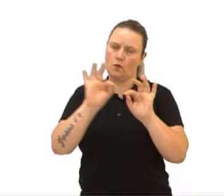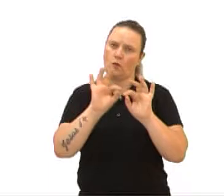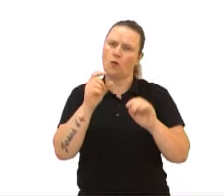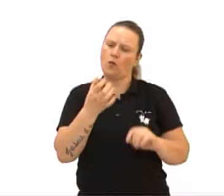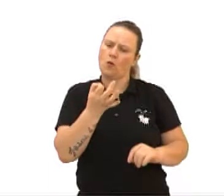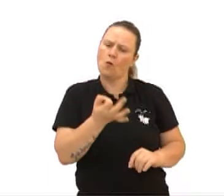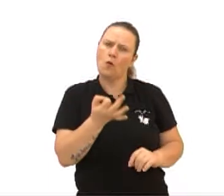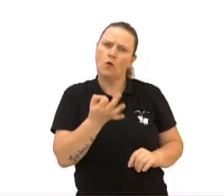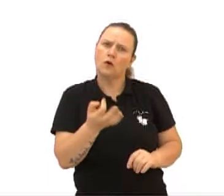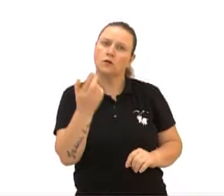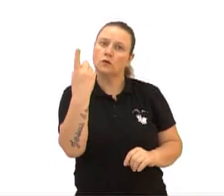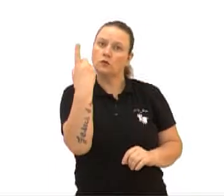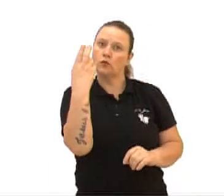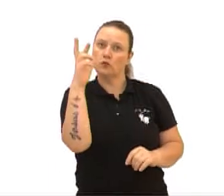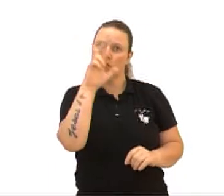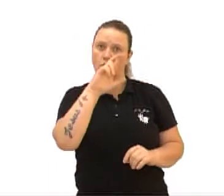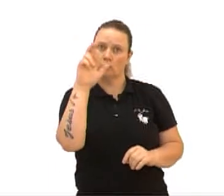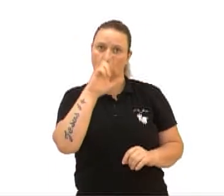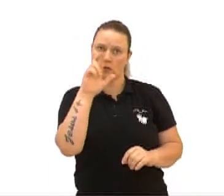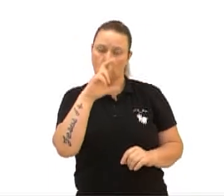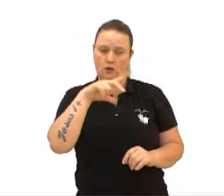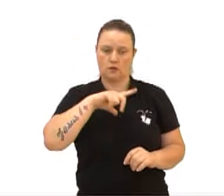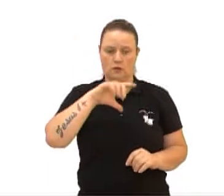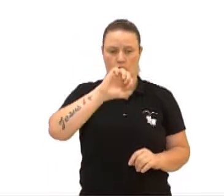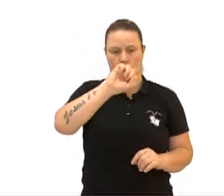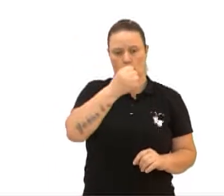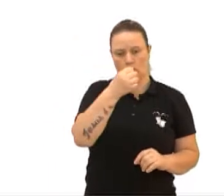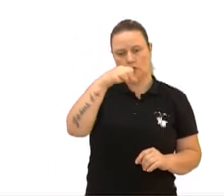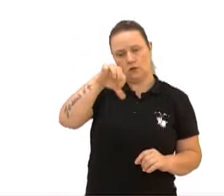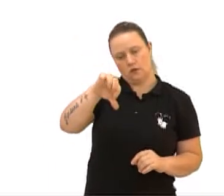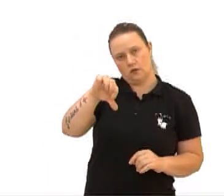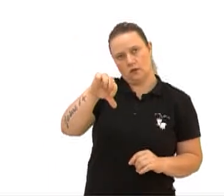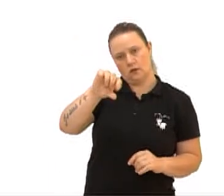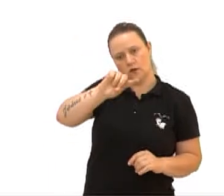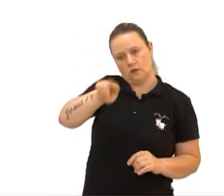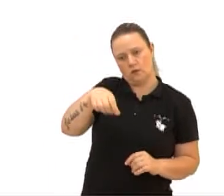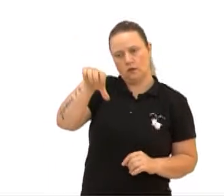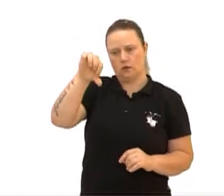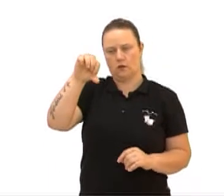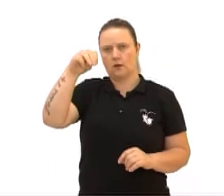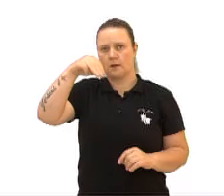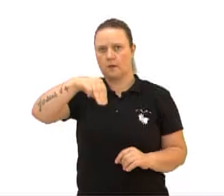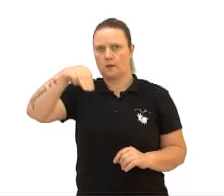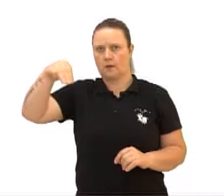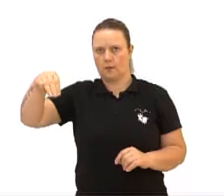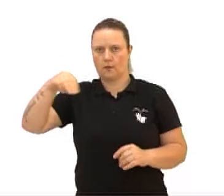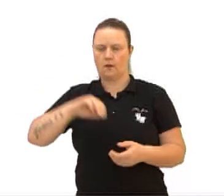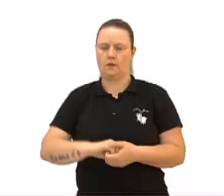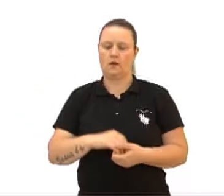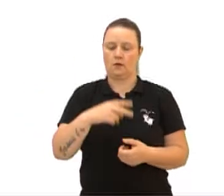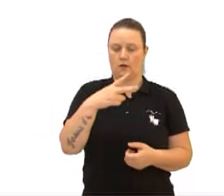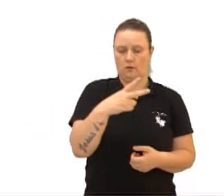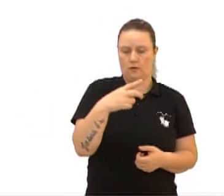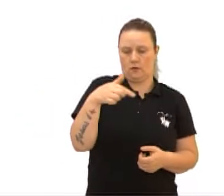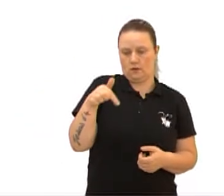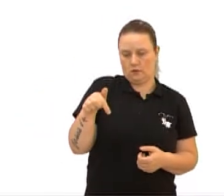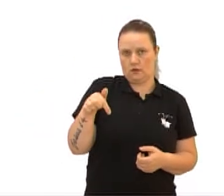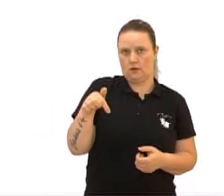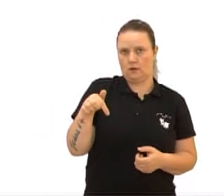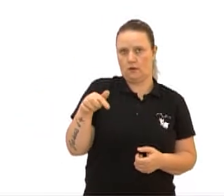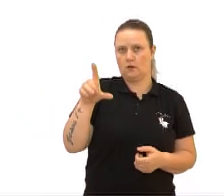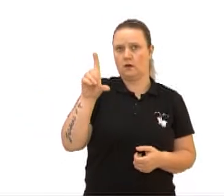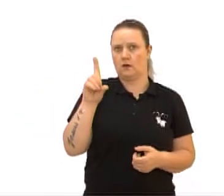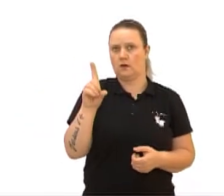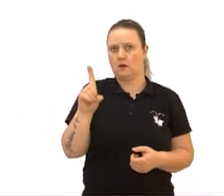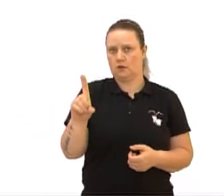tem aproximadamente 84,9 milímetros de comprimento e 27 milímetros de